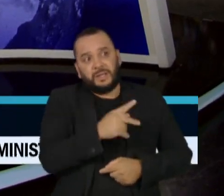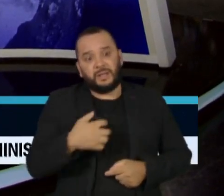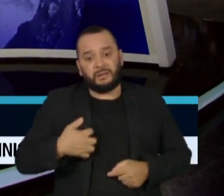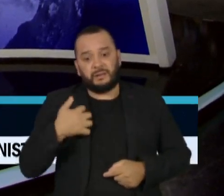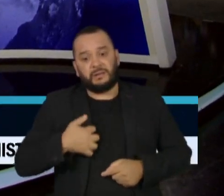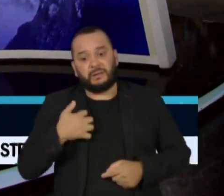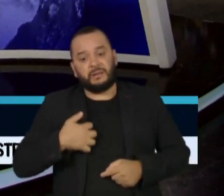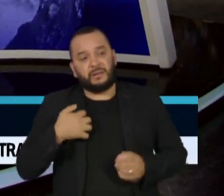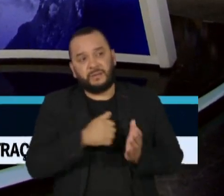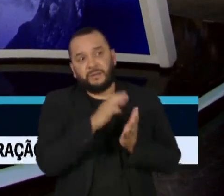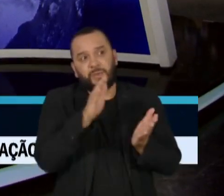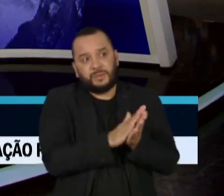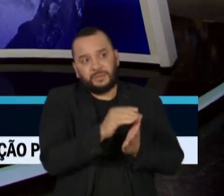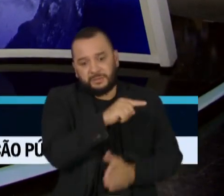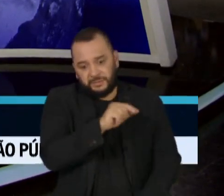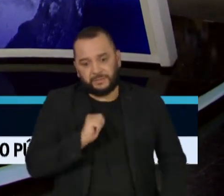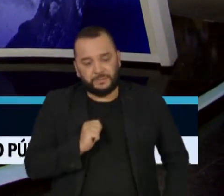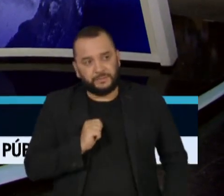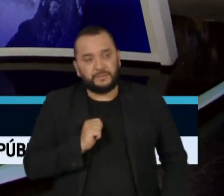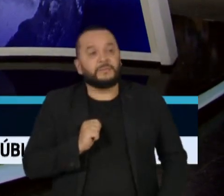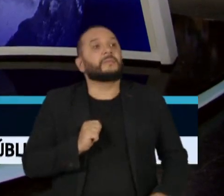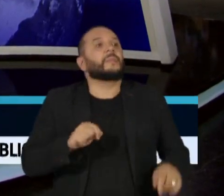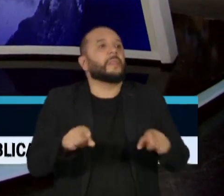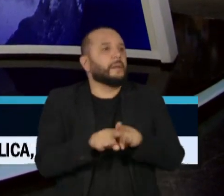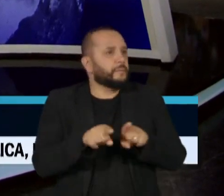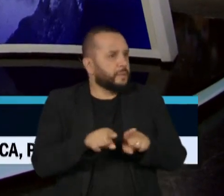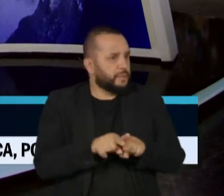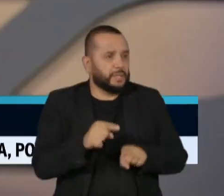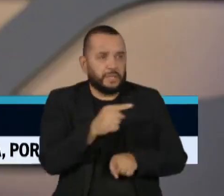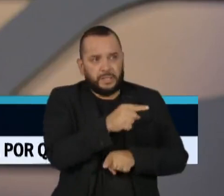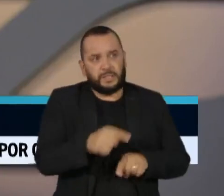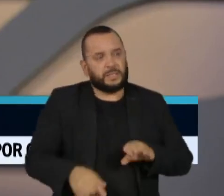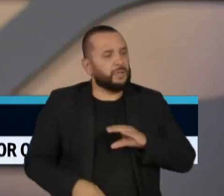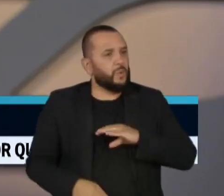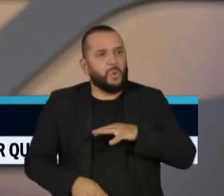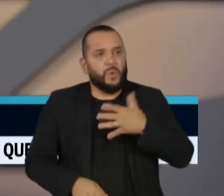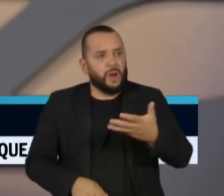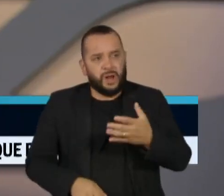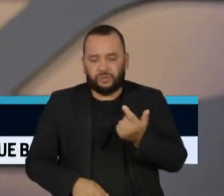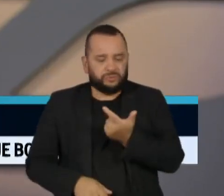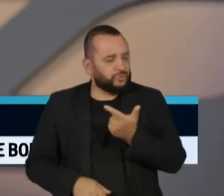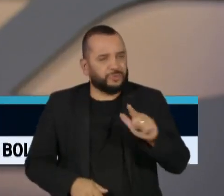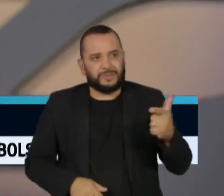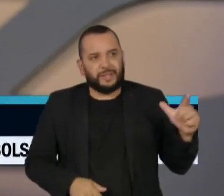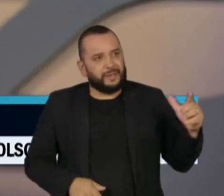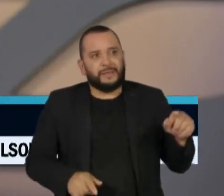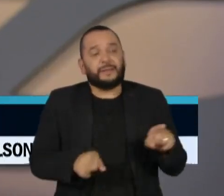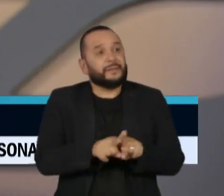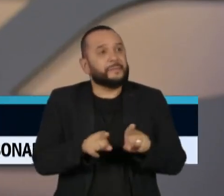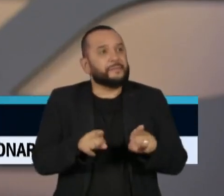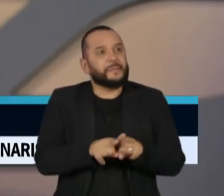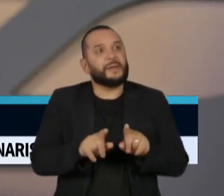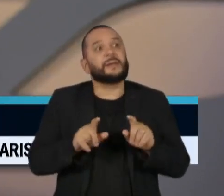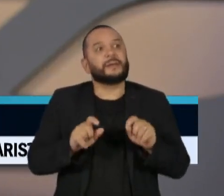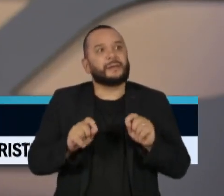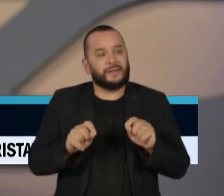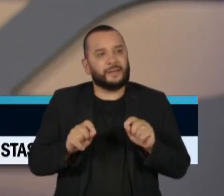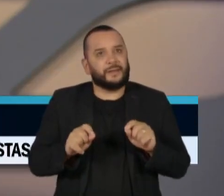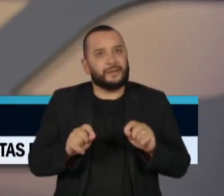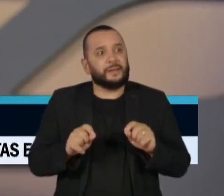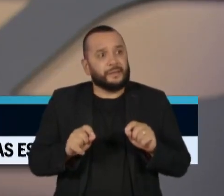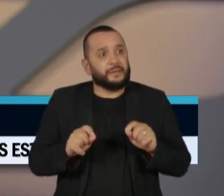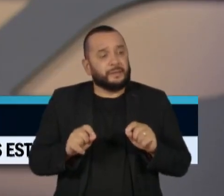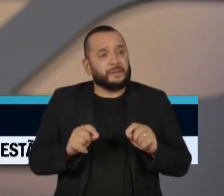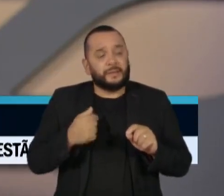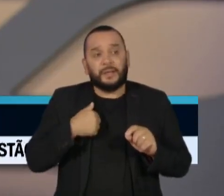jurídico por outro lado ele não tem coragem nem interesse de se não condenar pedir